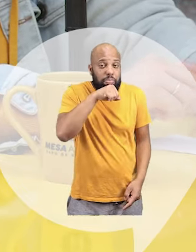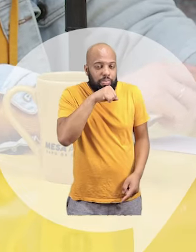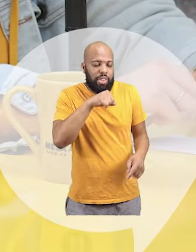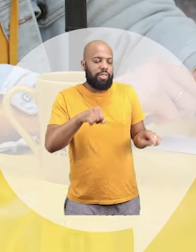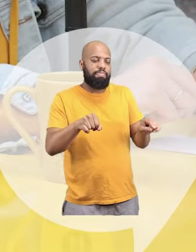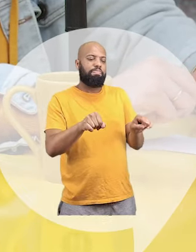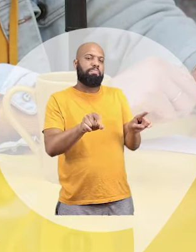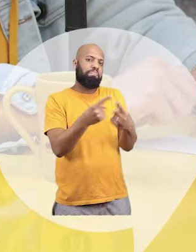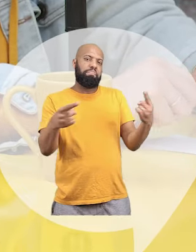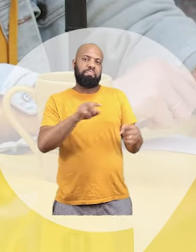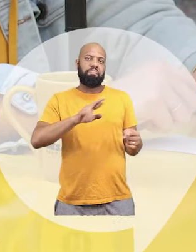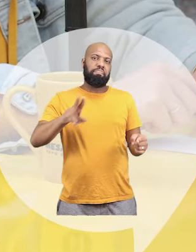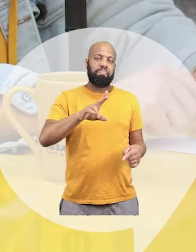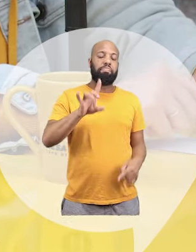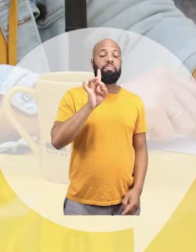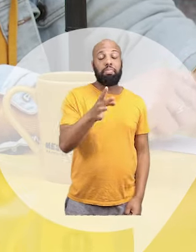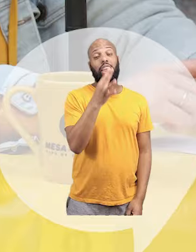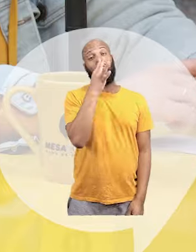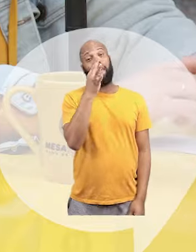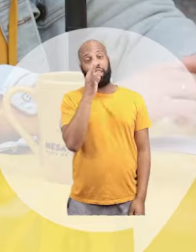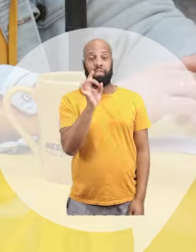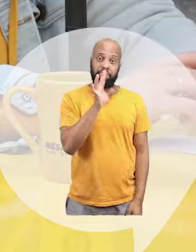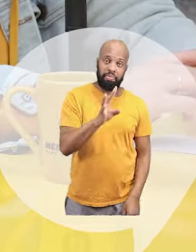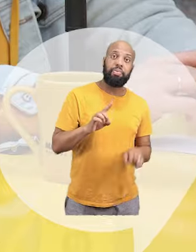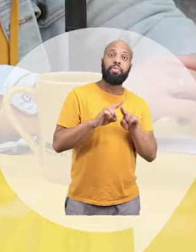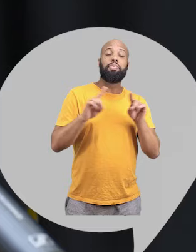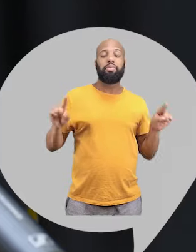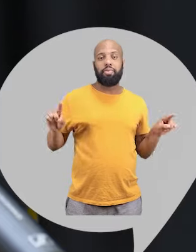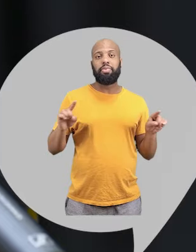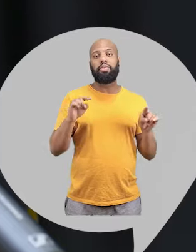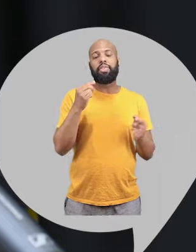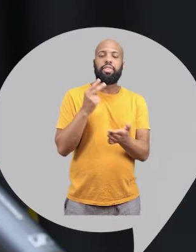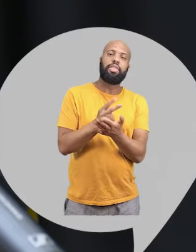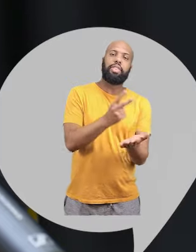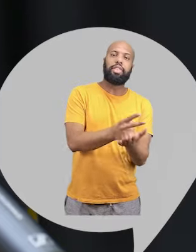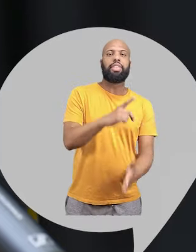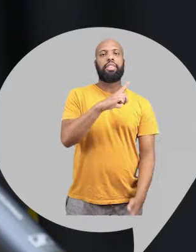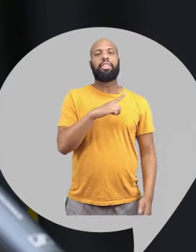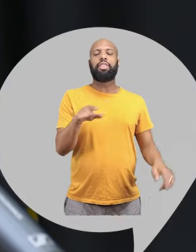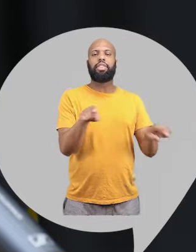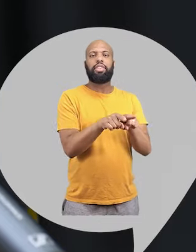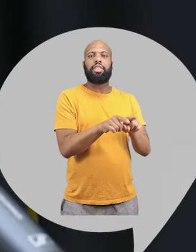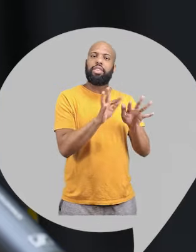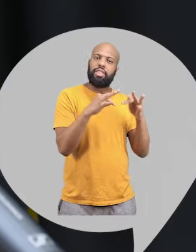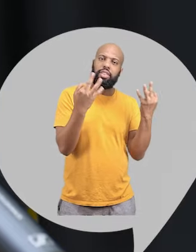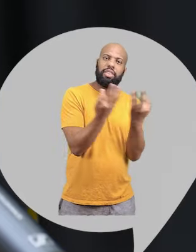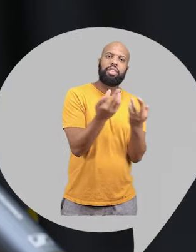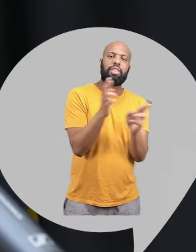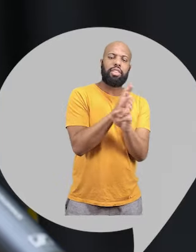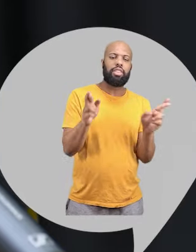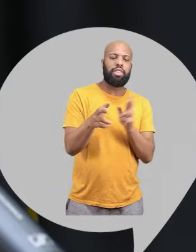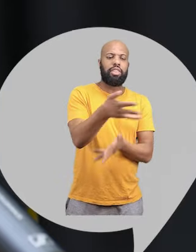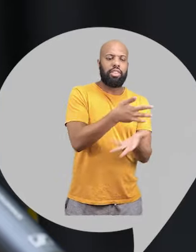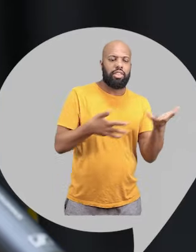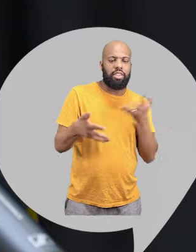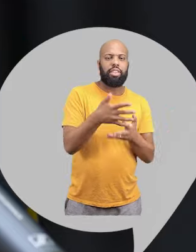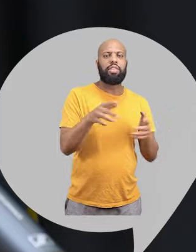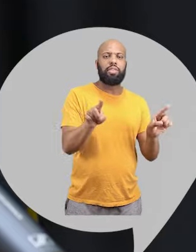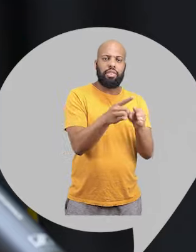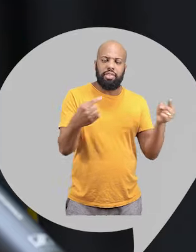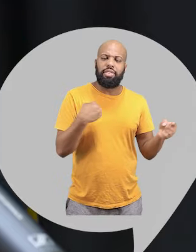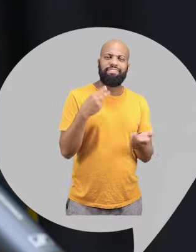né Ela é grande apreciadora ela é a Manager Mas enfim também sempre tive família Envolvida